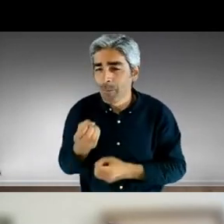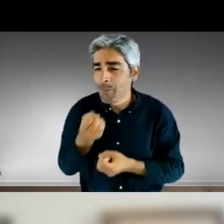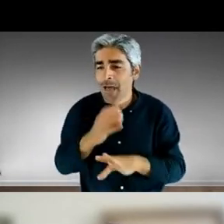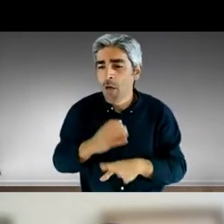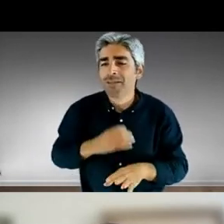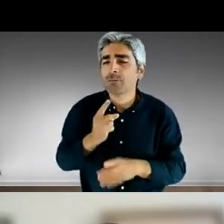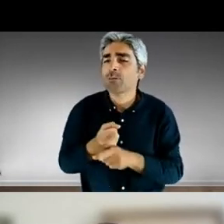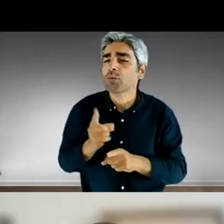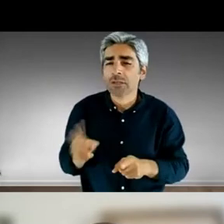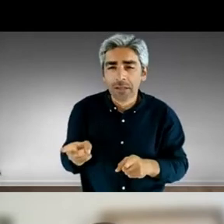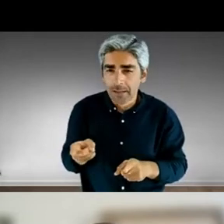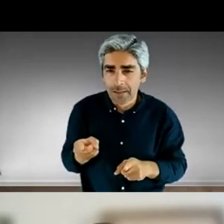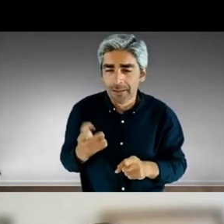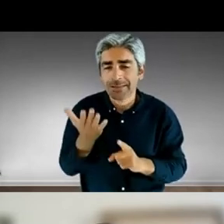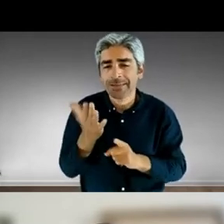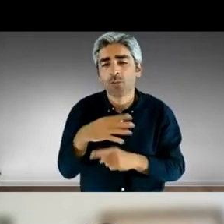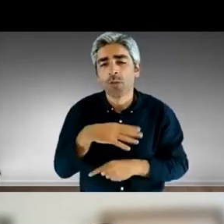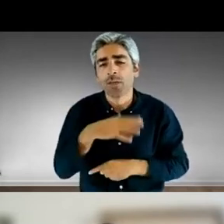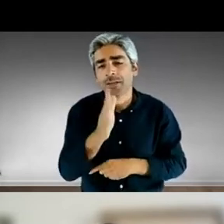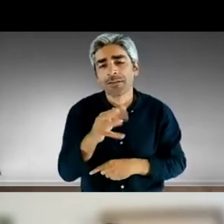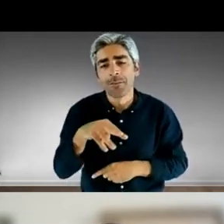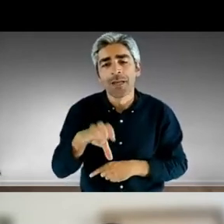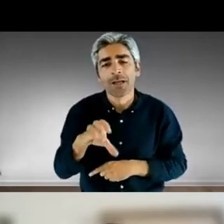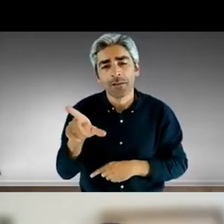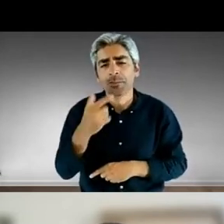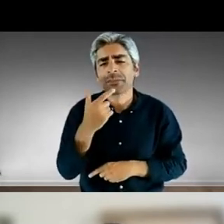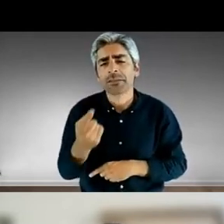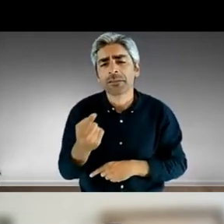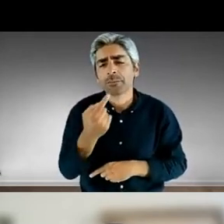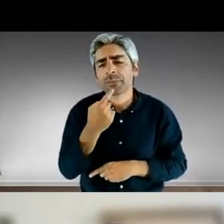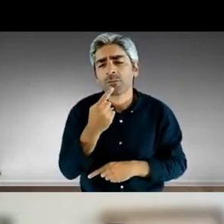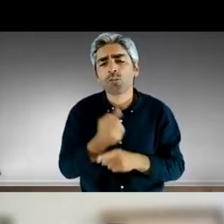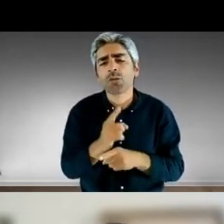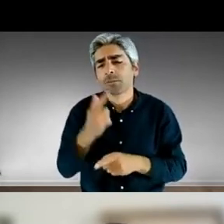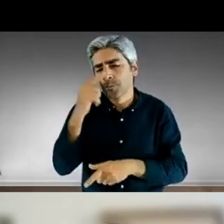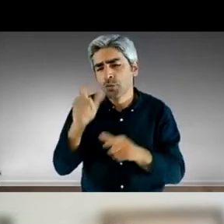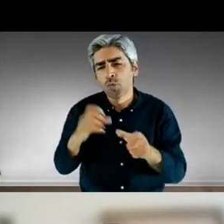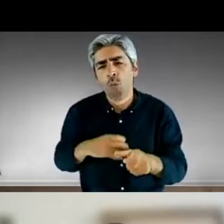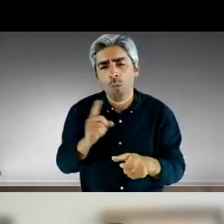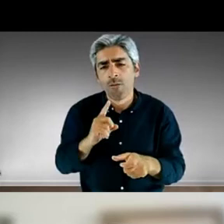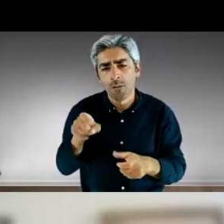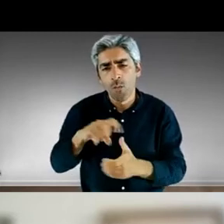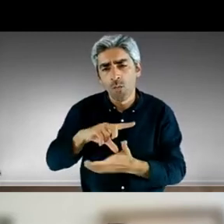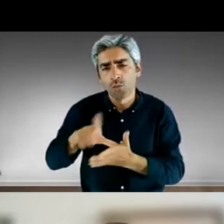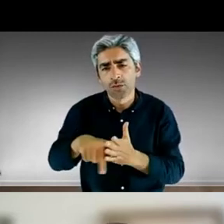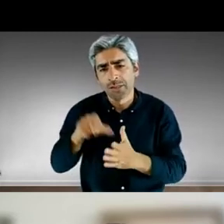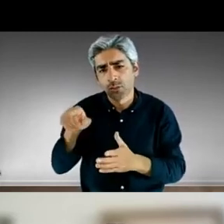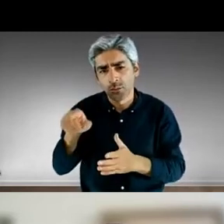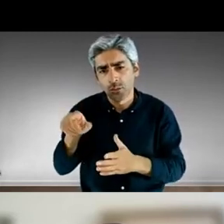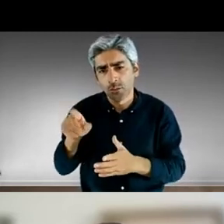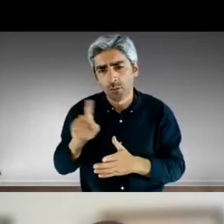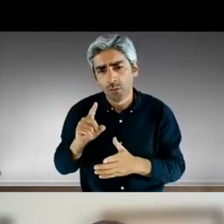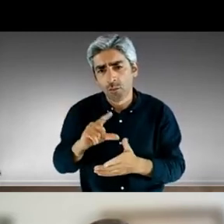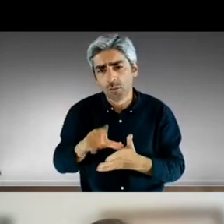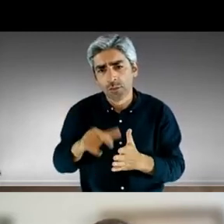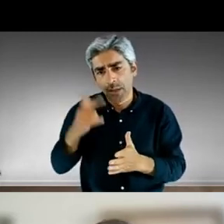perdida, que foi o exemplo que vos dei com o McDonald's, foi tentar perceber porque é que as pessoas não confiaram no projeto, não confiaram na